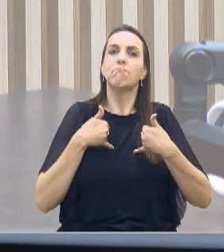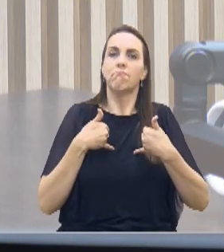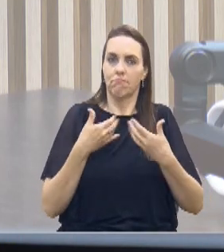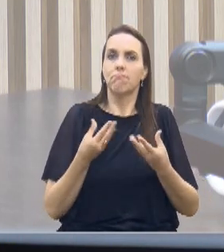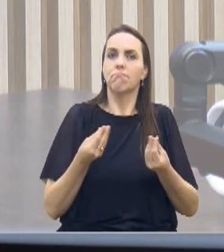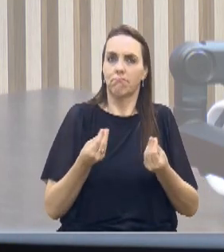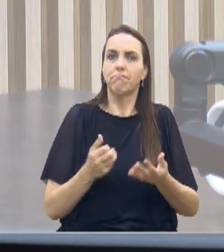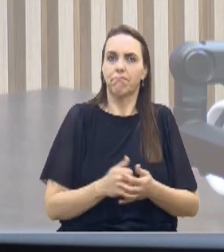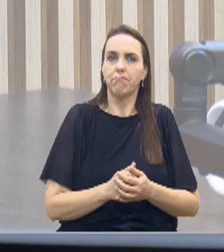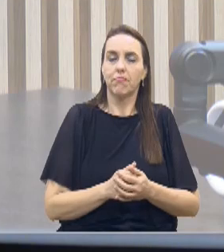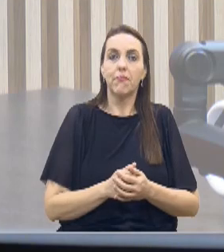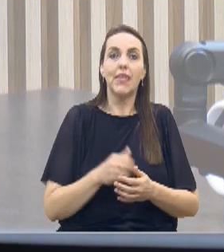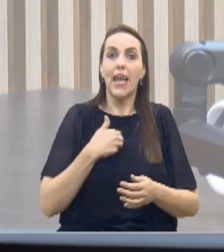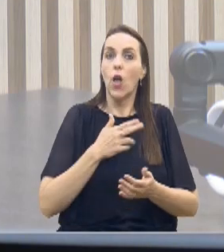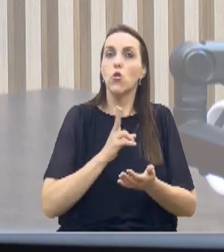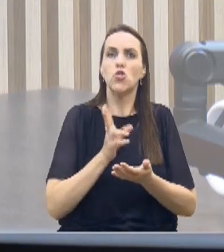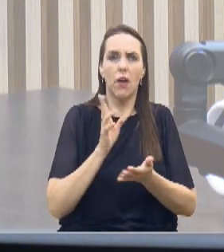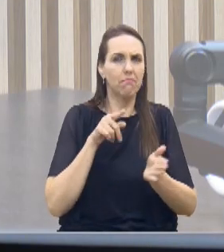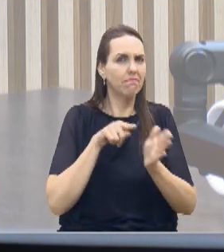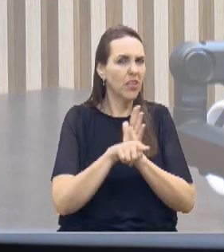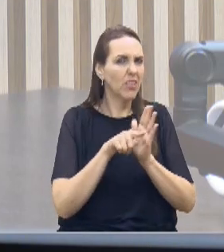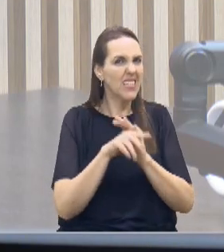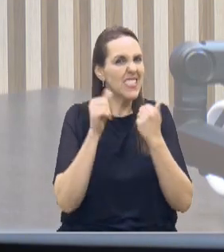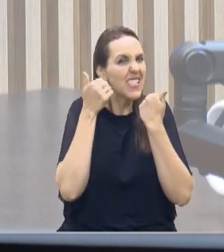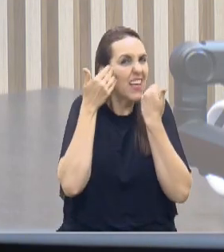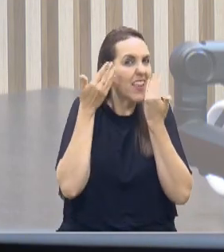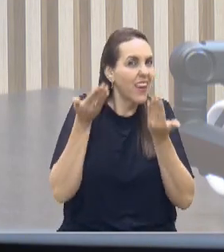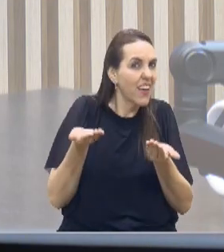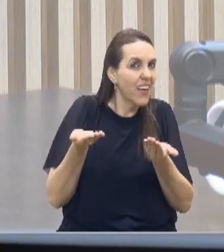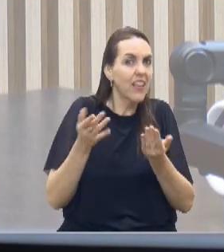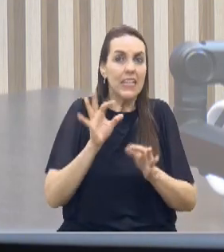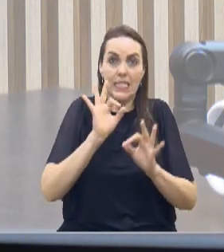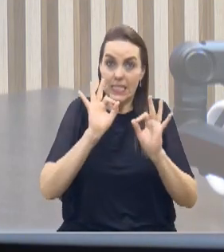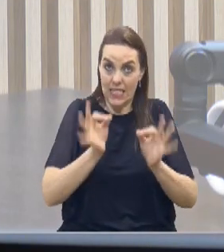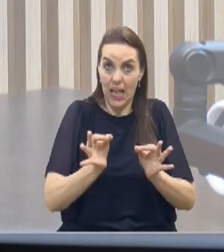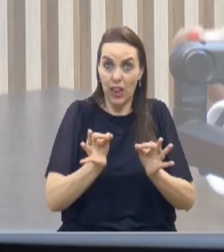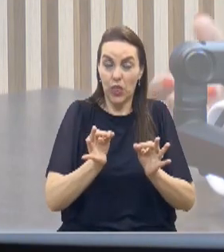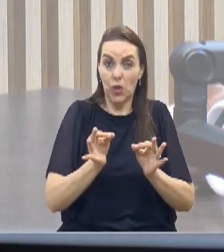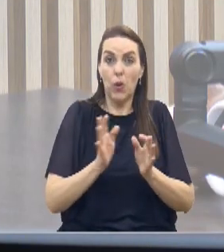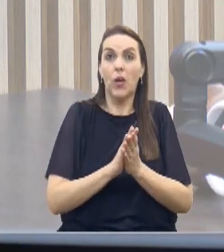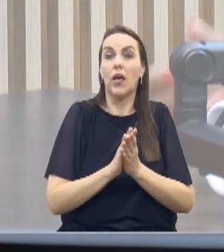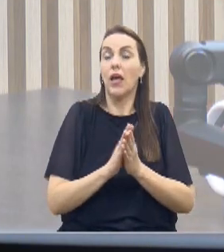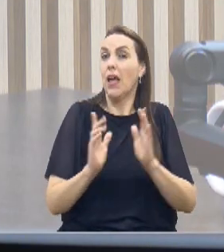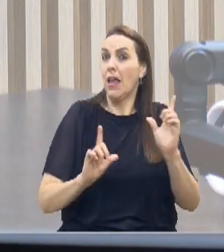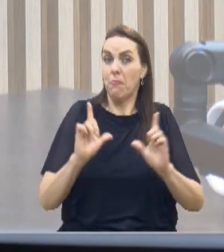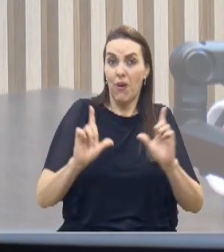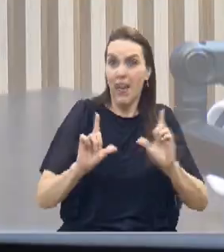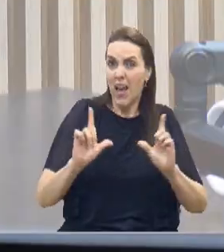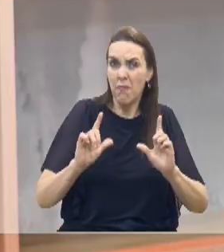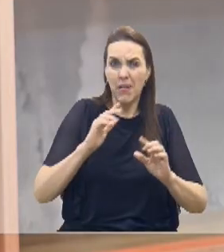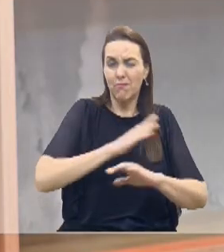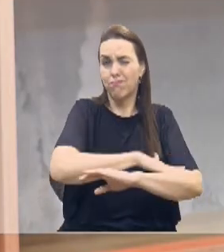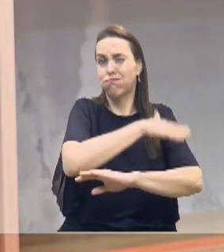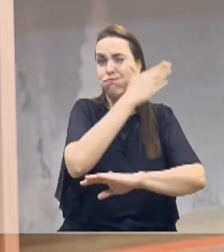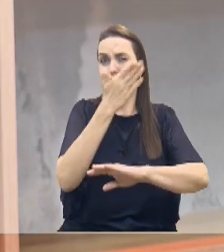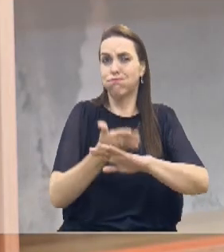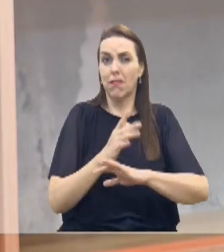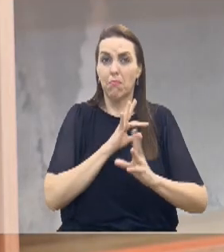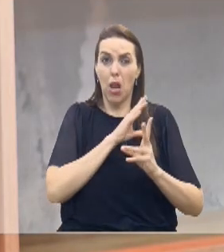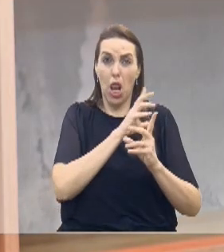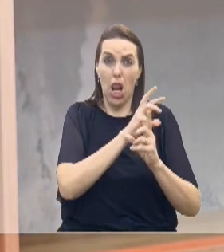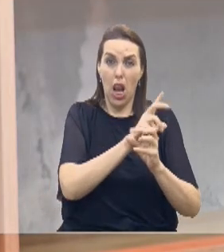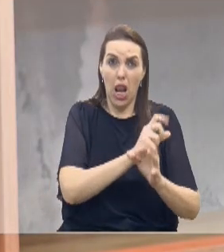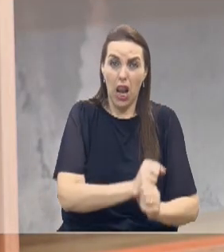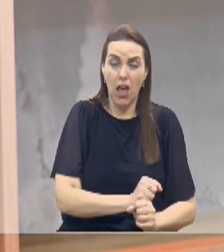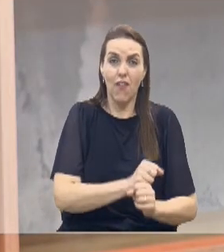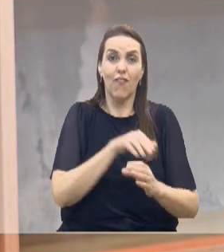muitas vezes eu mesma questionei, mas será? Jura que vão fazer um programa o dia inteiro de apuração de voto? Tivemos a apuração dos votos,